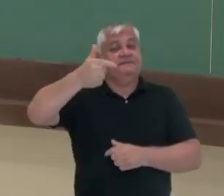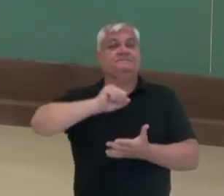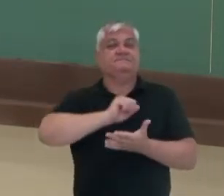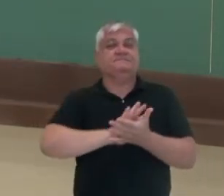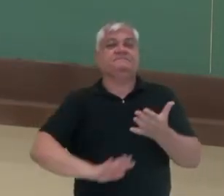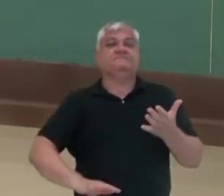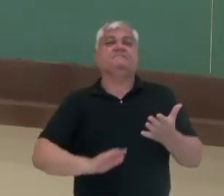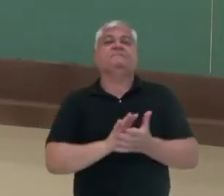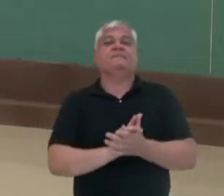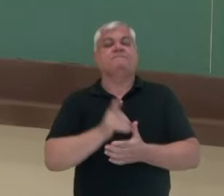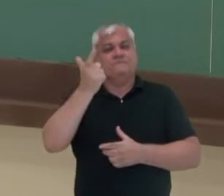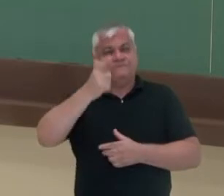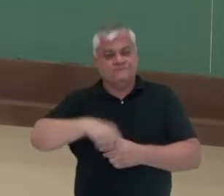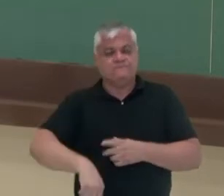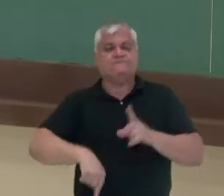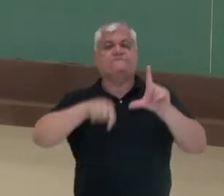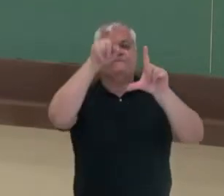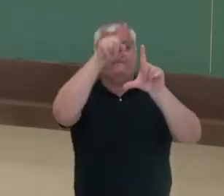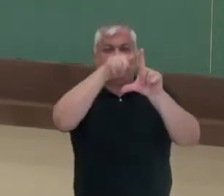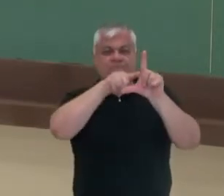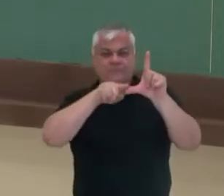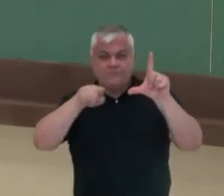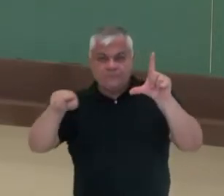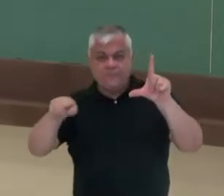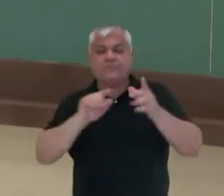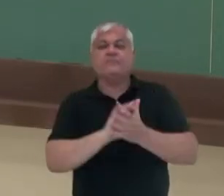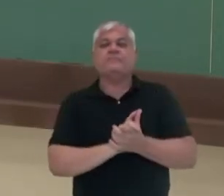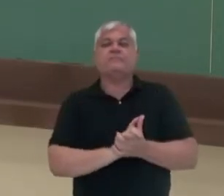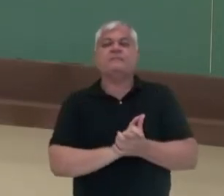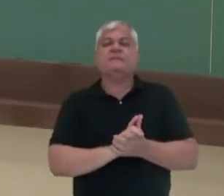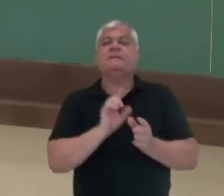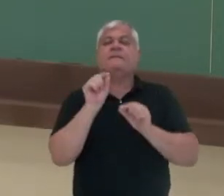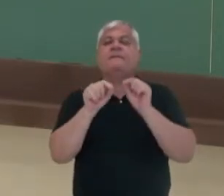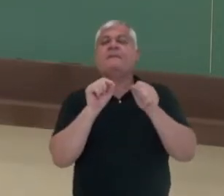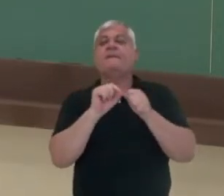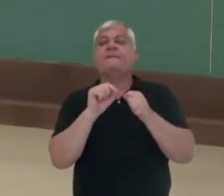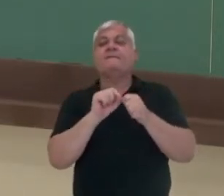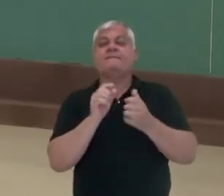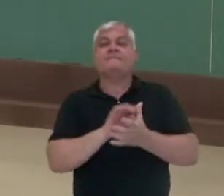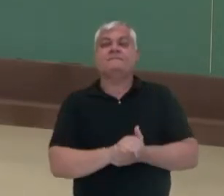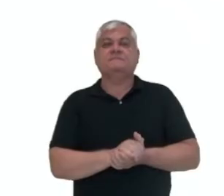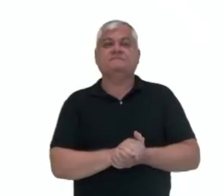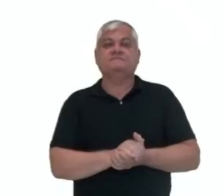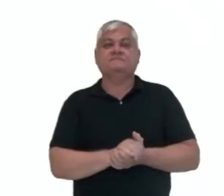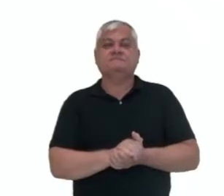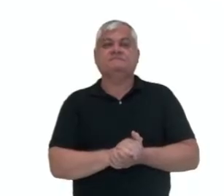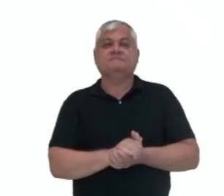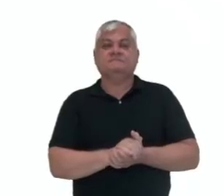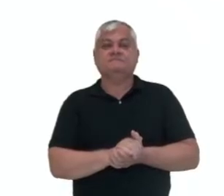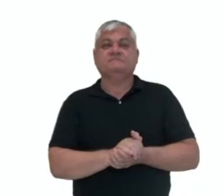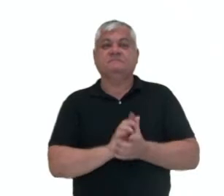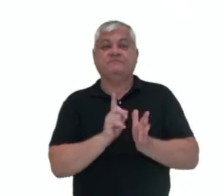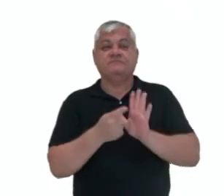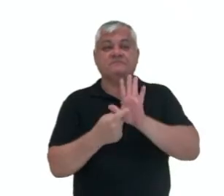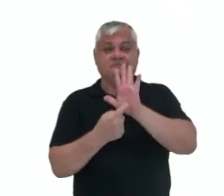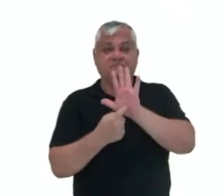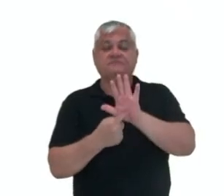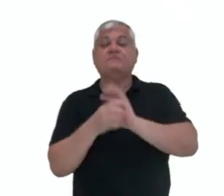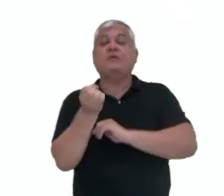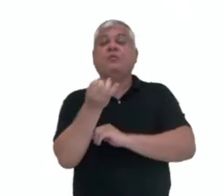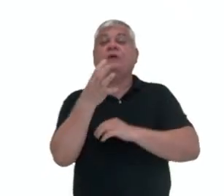praticando. Novamente um gráfico e olha o que fala essa segunda atividade. O gráfico ao lado representa a